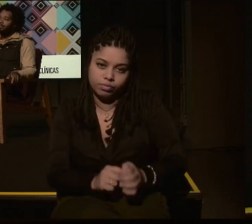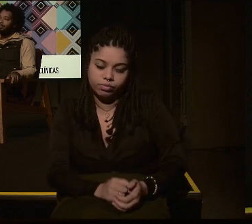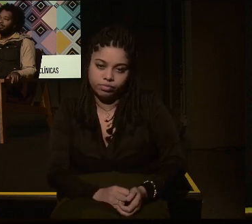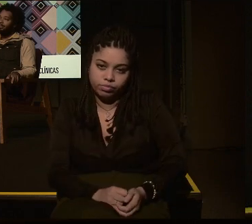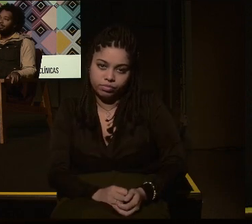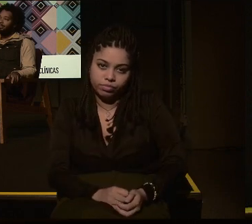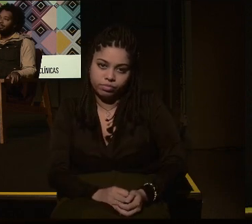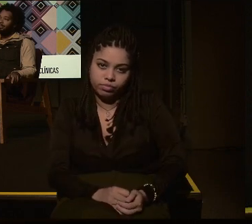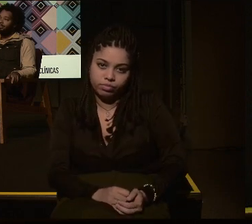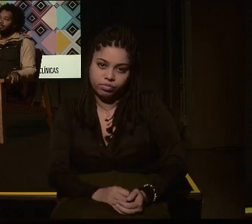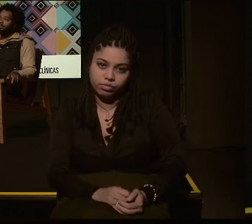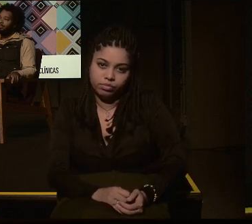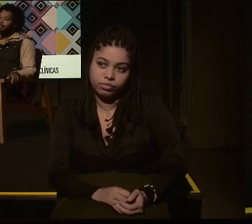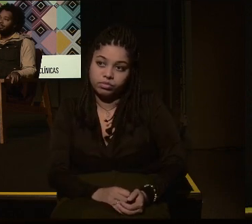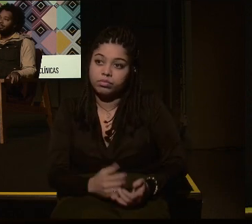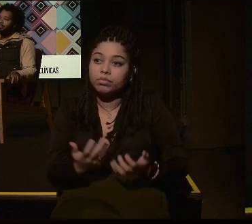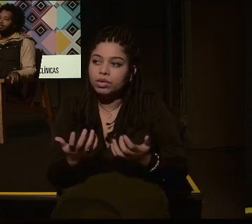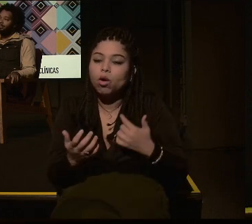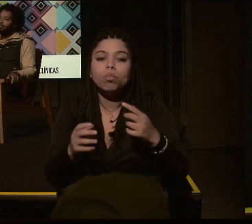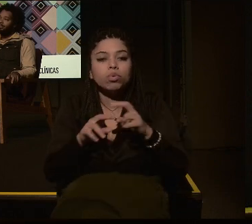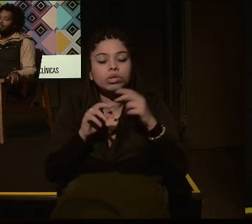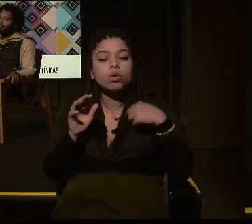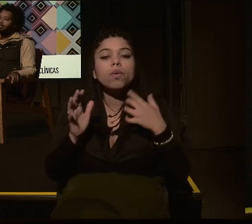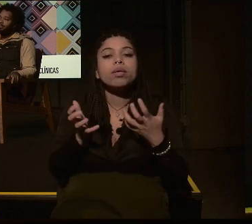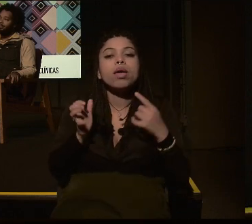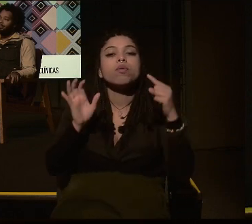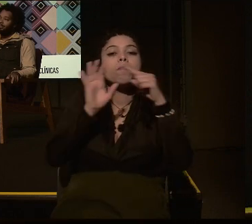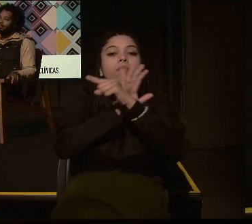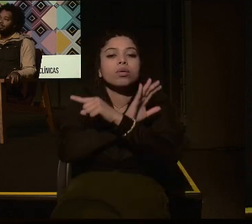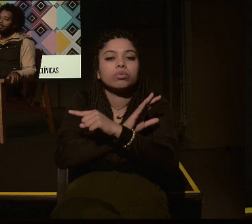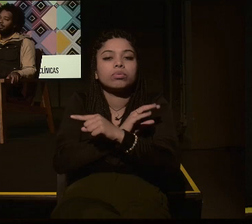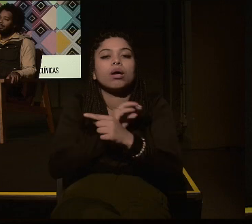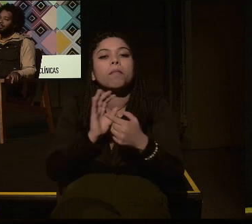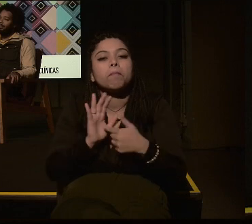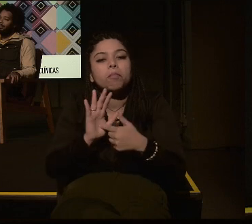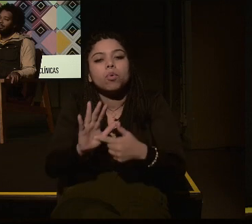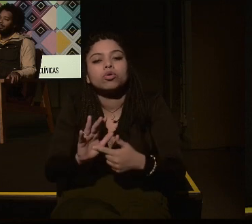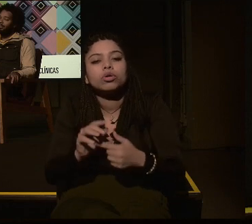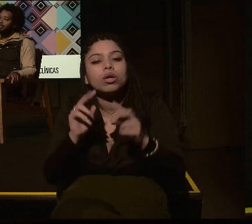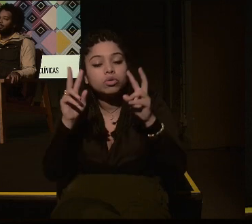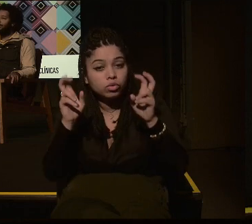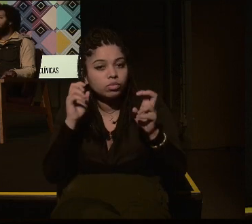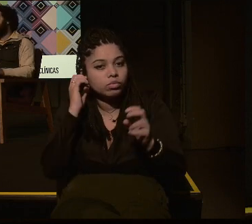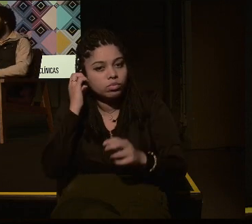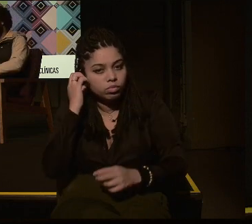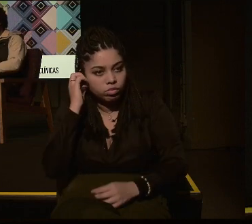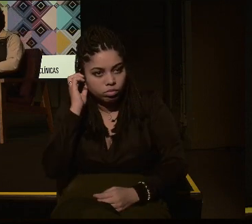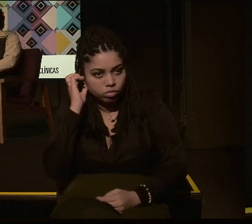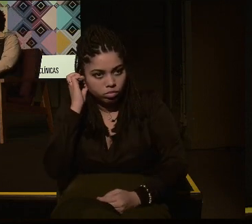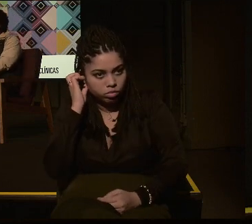E é justamente nisso que eu queria formular minha pergunta, assim, trazer um pouco da questão.